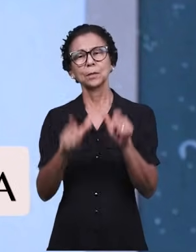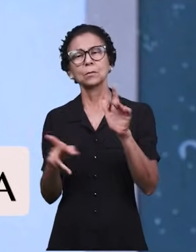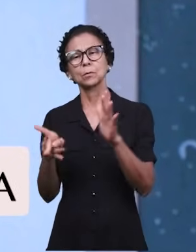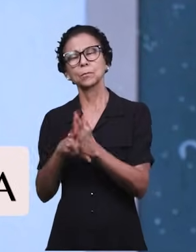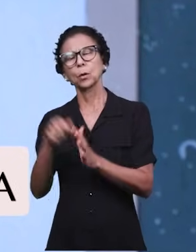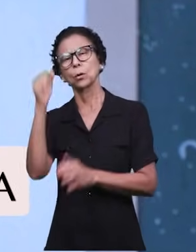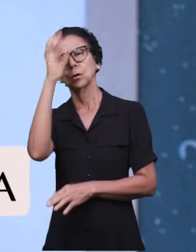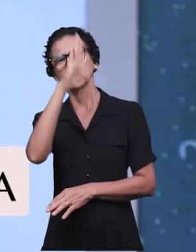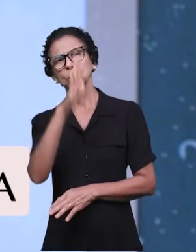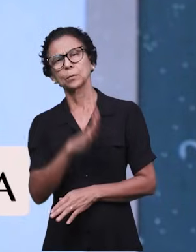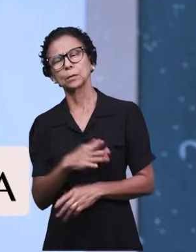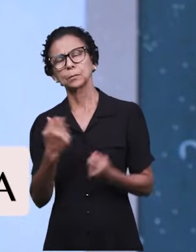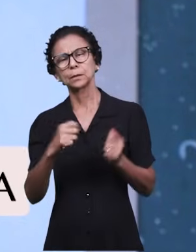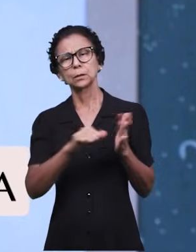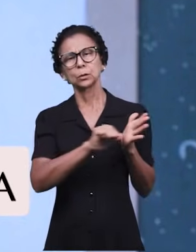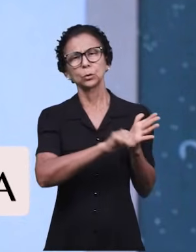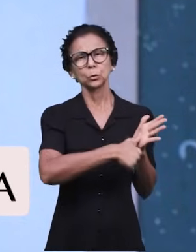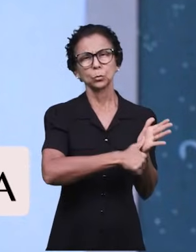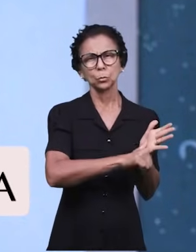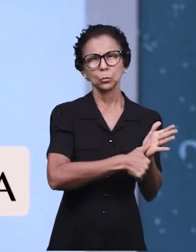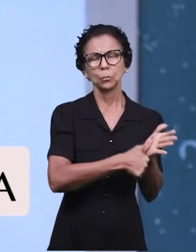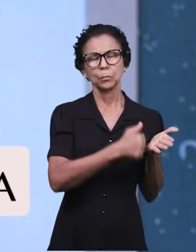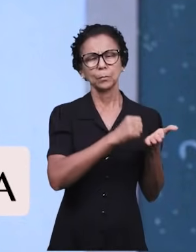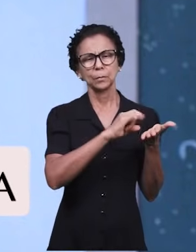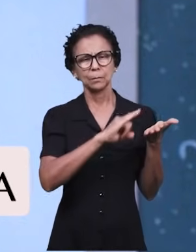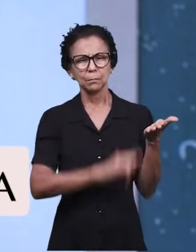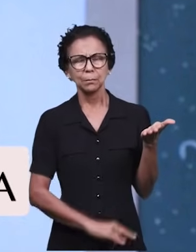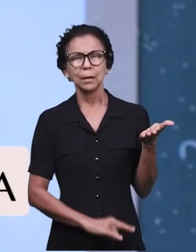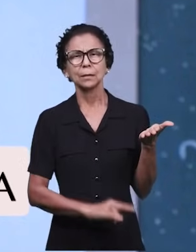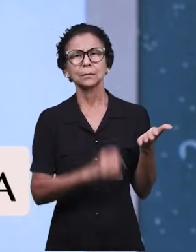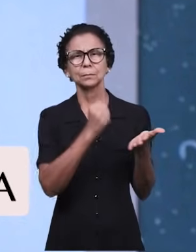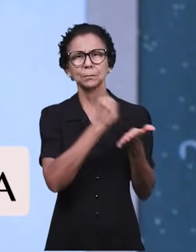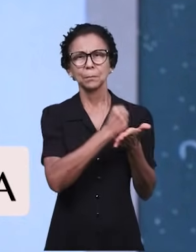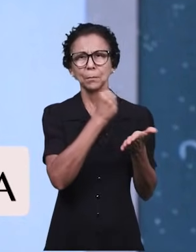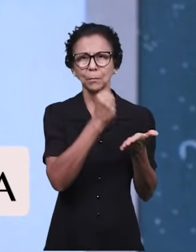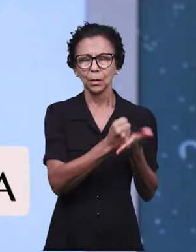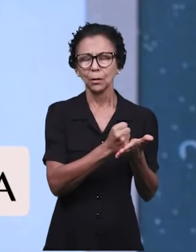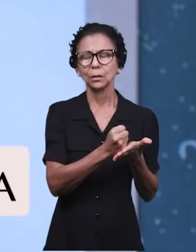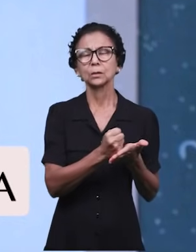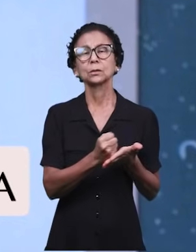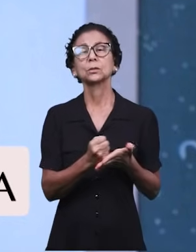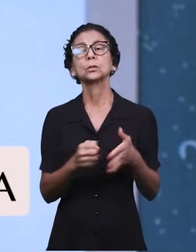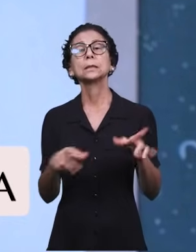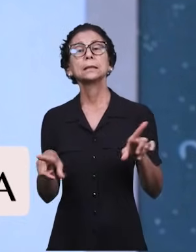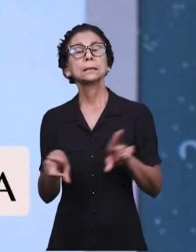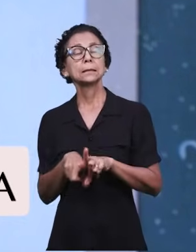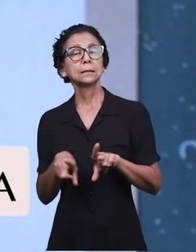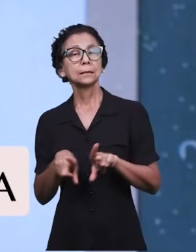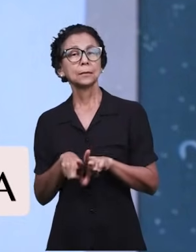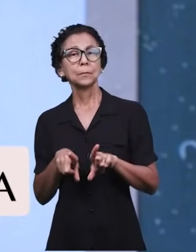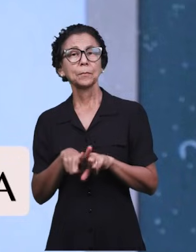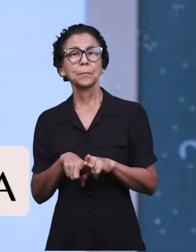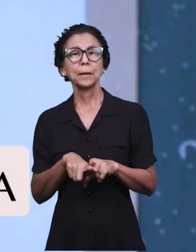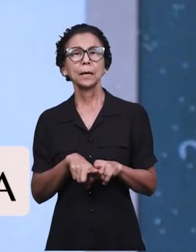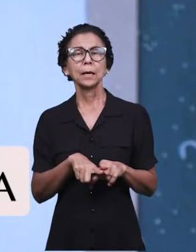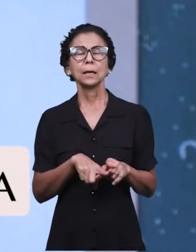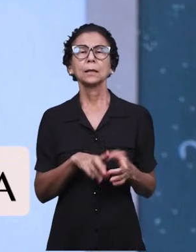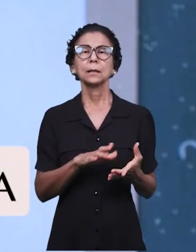toda sorte de documentos, sobretudo passaporte. E também concedemos vistos